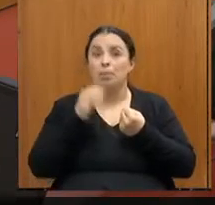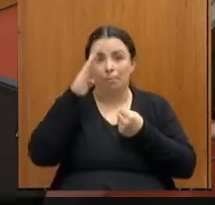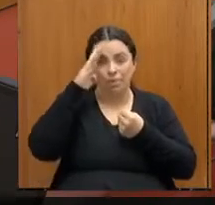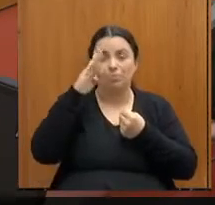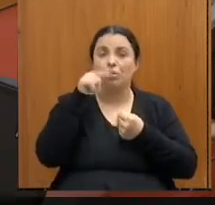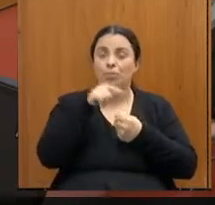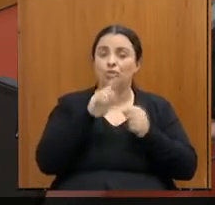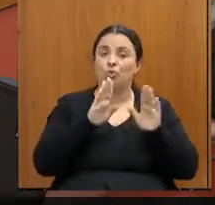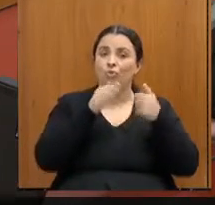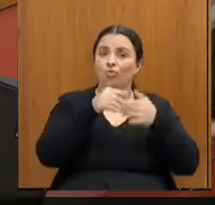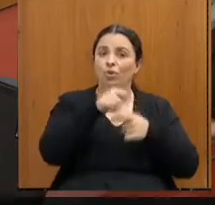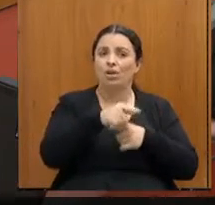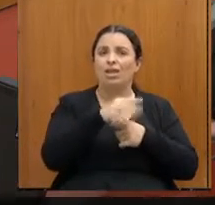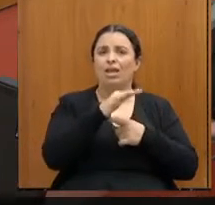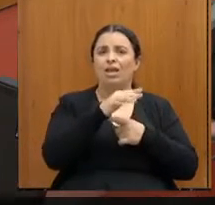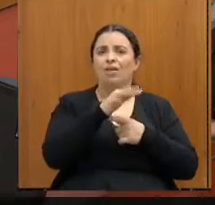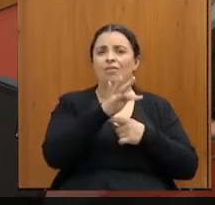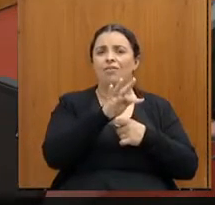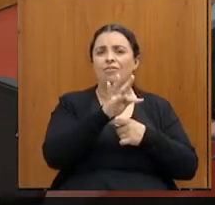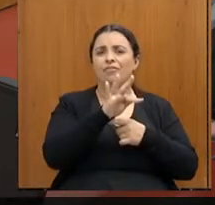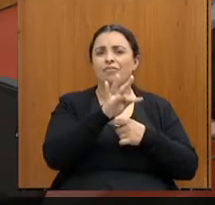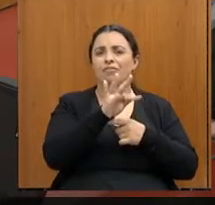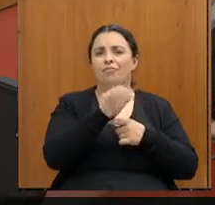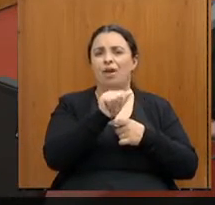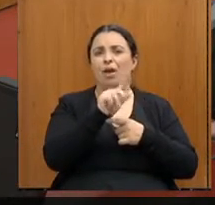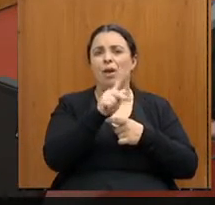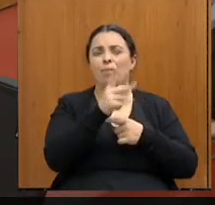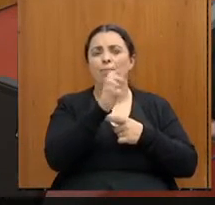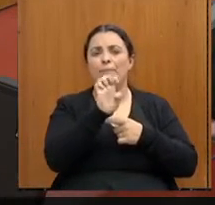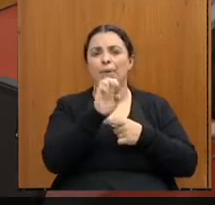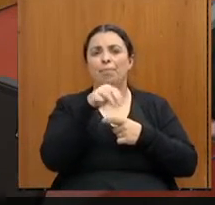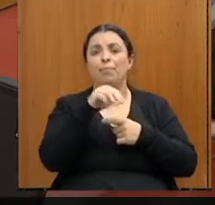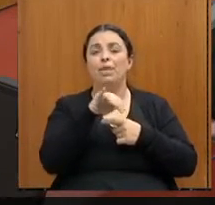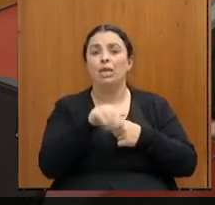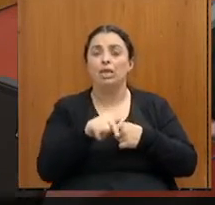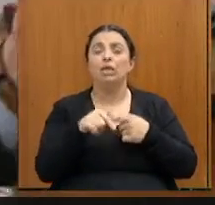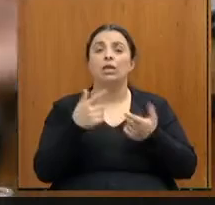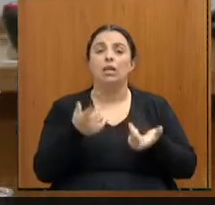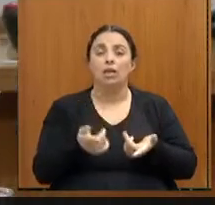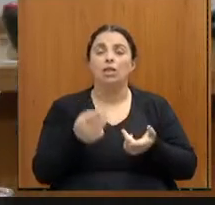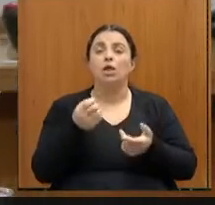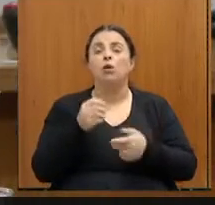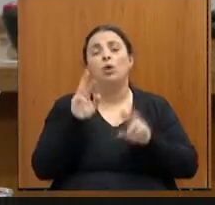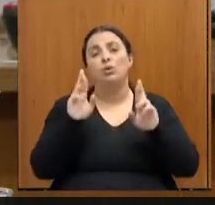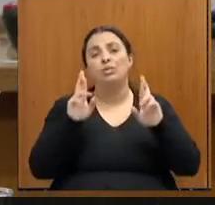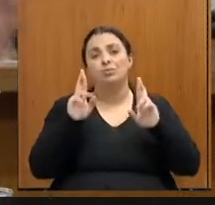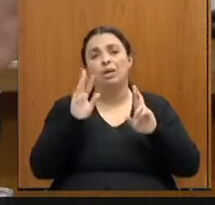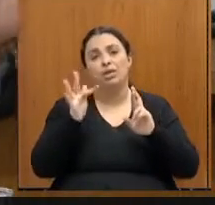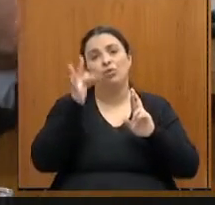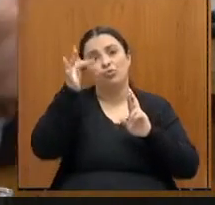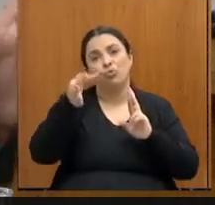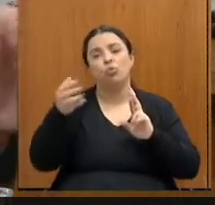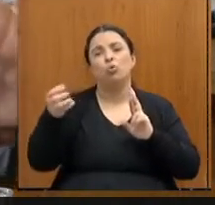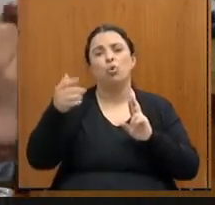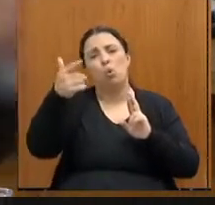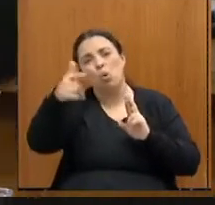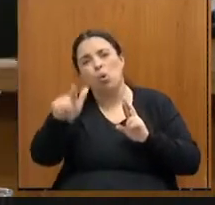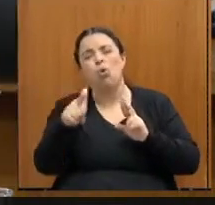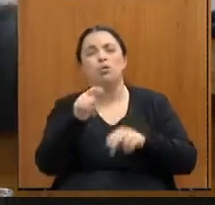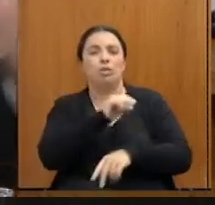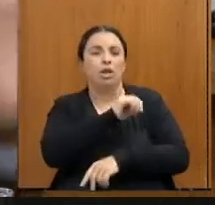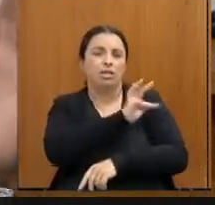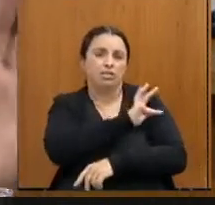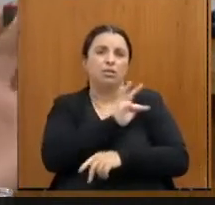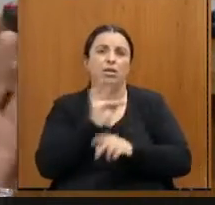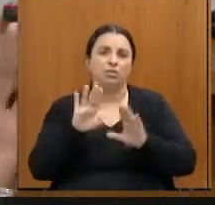poder te dar boas notícias o nosso apenas elétrica Lisa porque vamos tentar contabilizar isso no decorrer do ano sem aquela coisa de